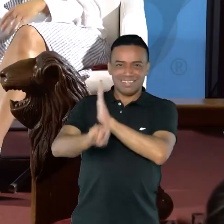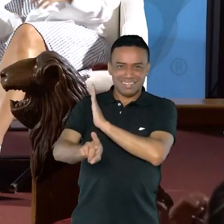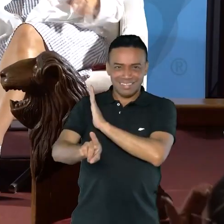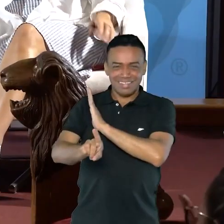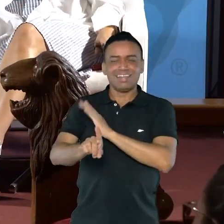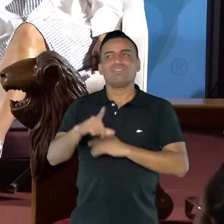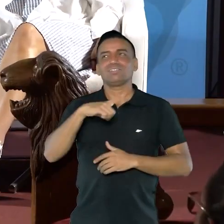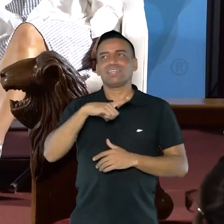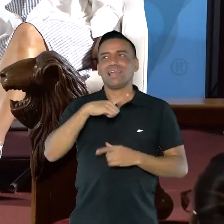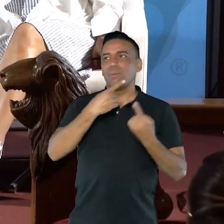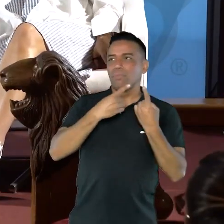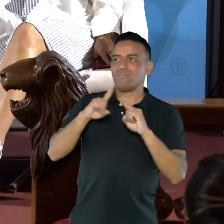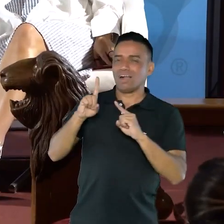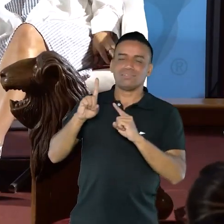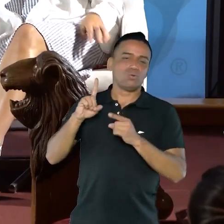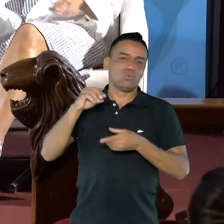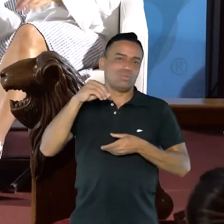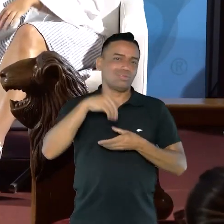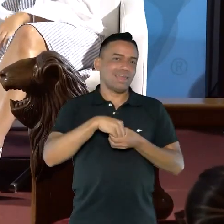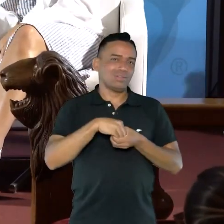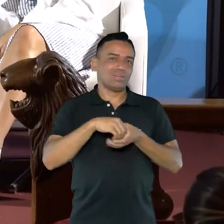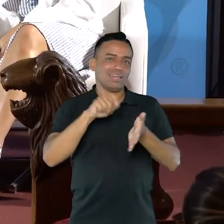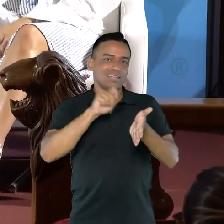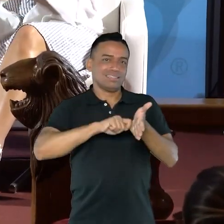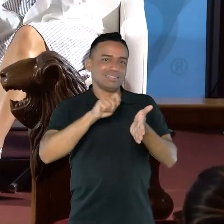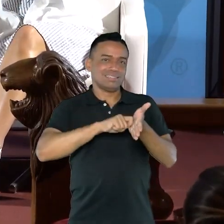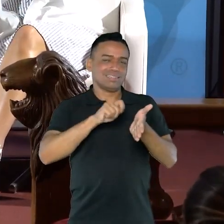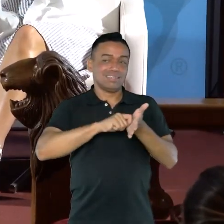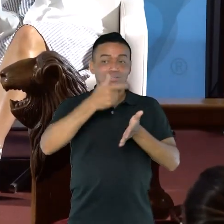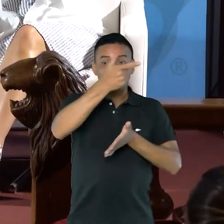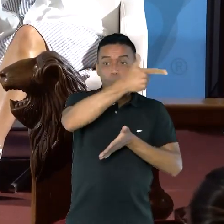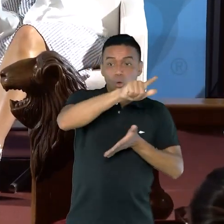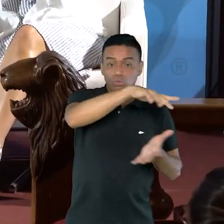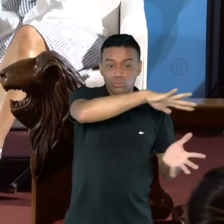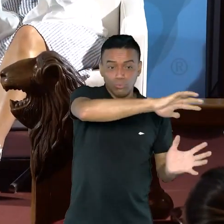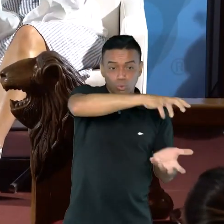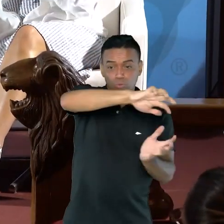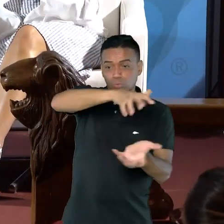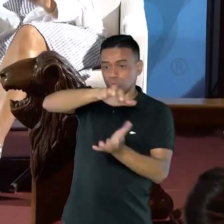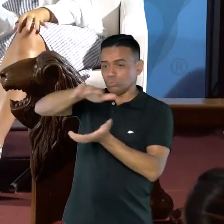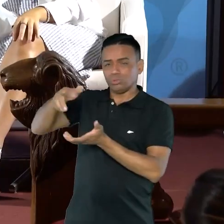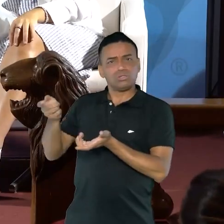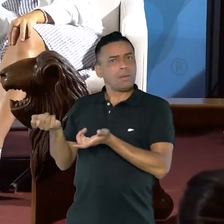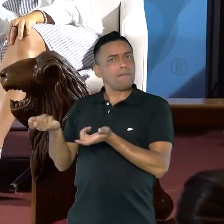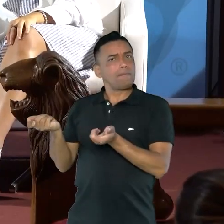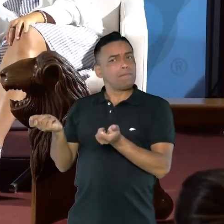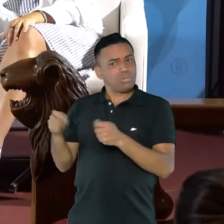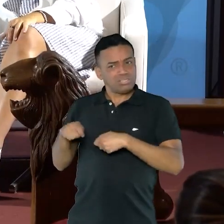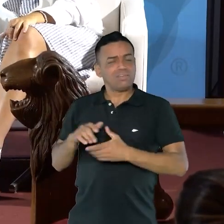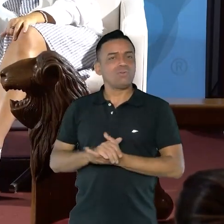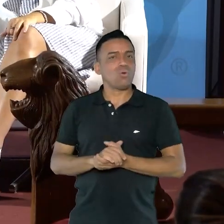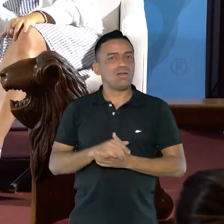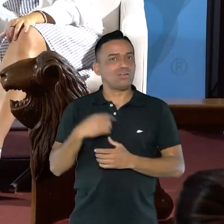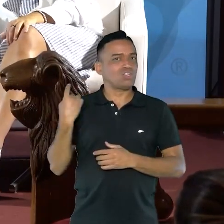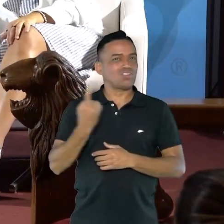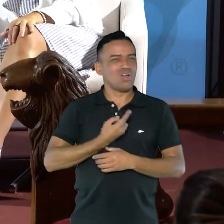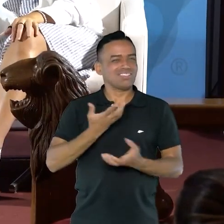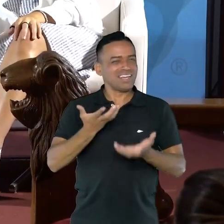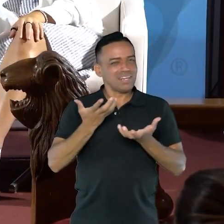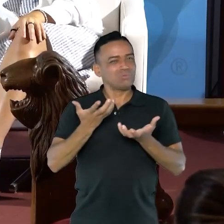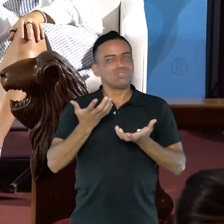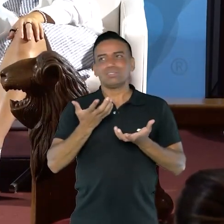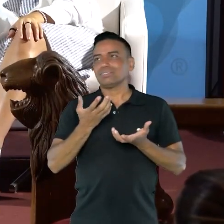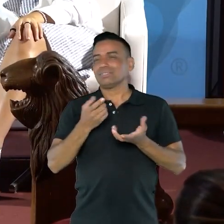questão, né? Você traz aqui uma provocação em cima do escrito sobre outros mundos possíveis. Eu acho que todos nós aqui gostaríamos de